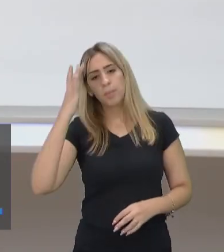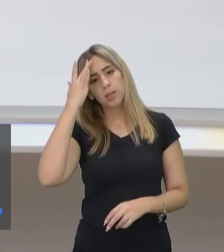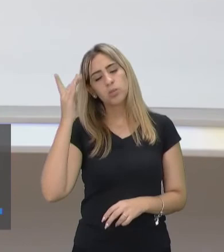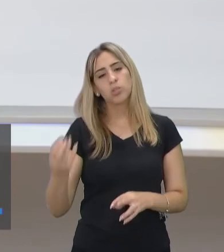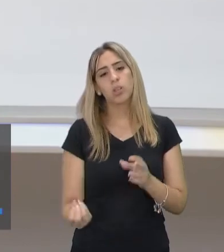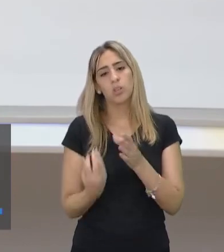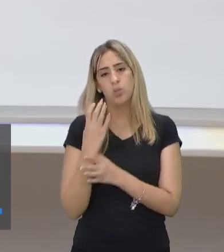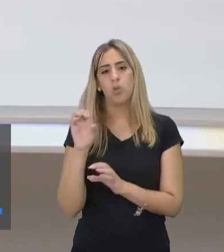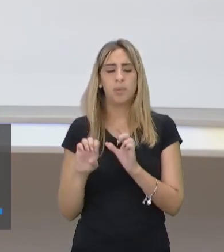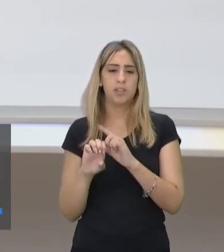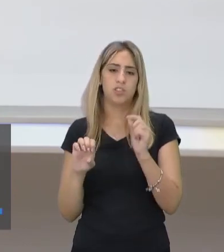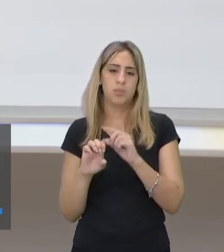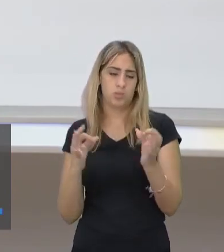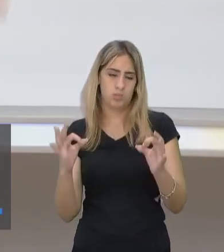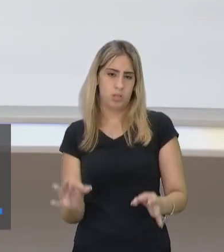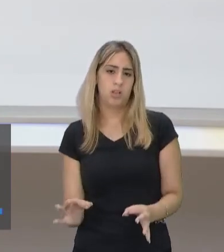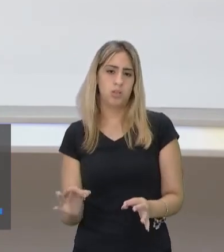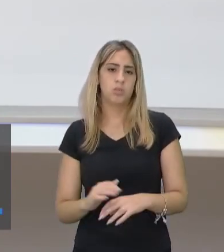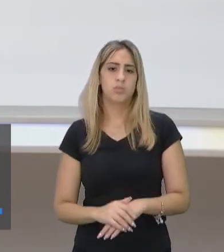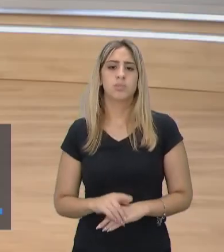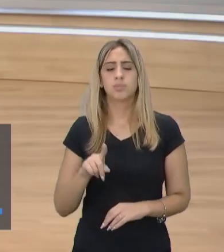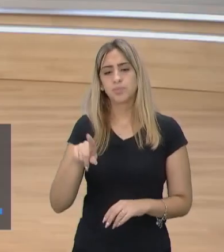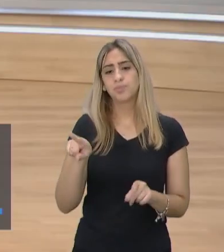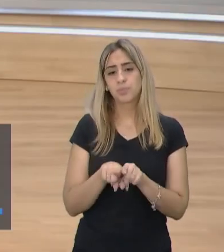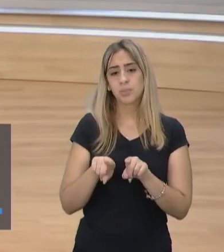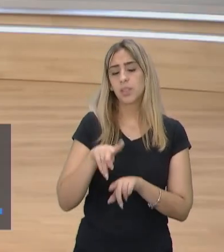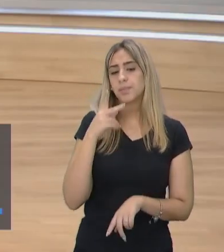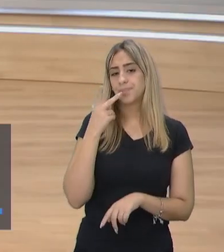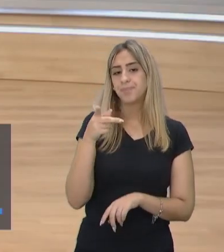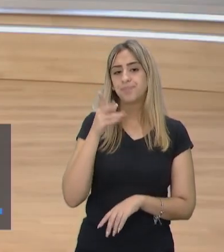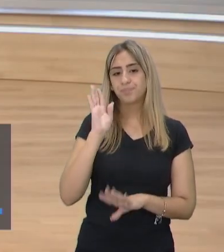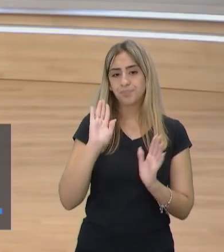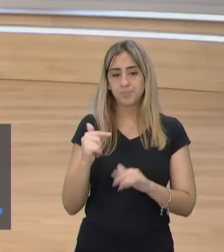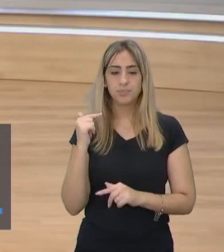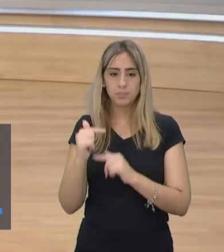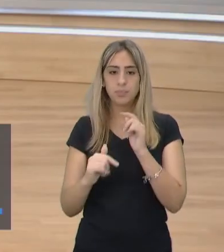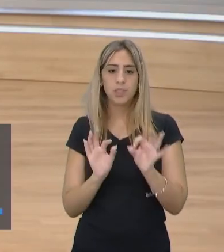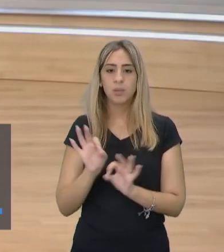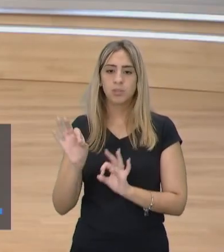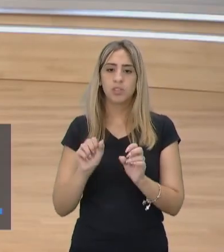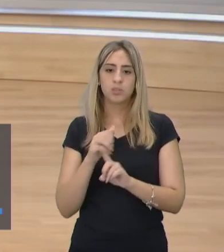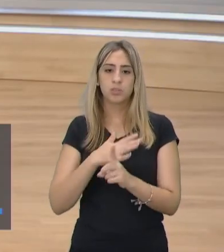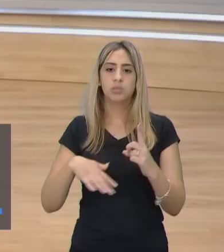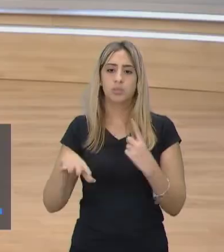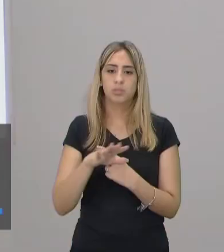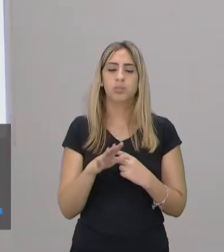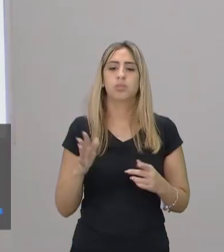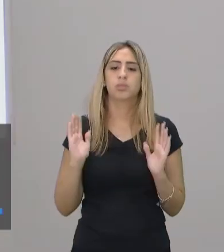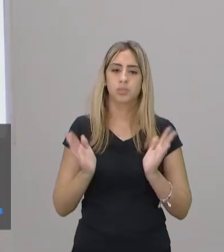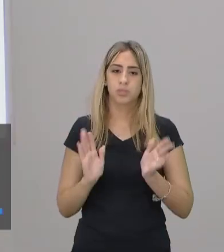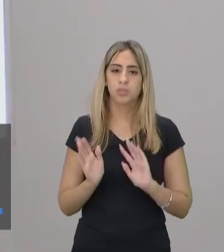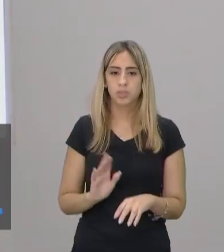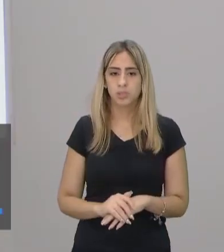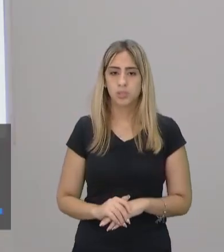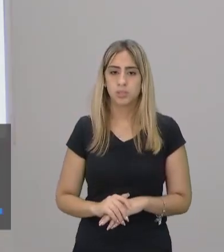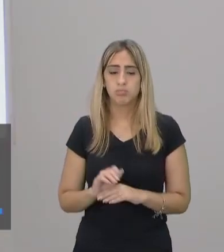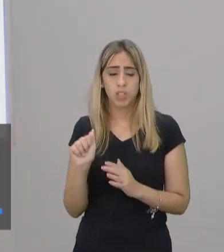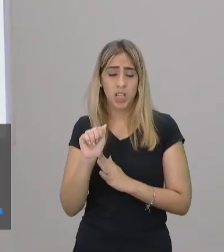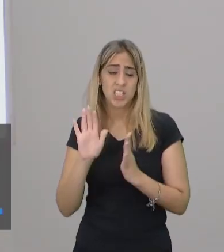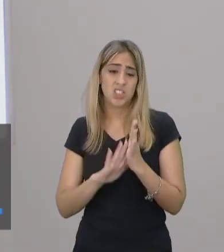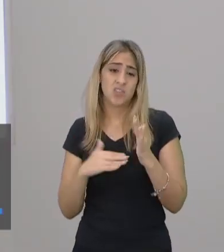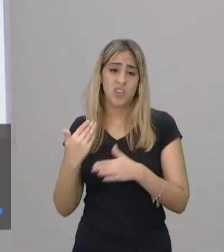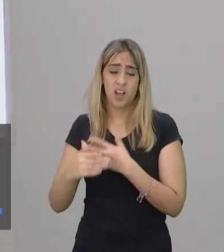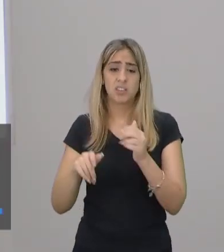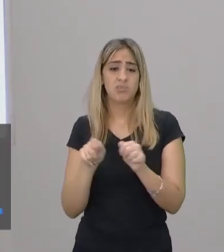o empreendimento, Sim, tá certo? sim. E aí, você estava falando que você já trabalhou em projeto social. É, porque são